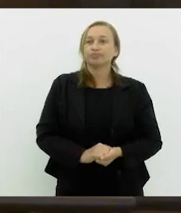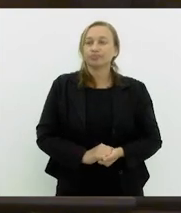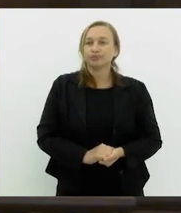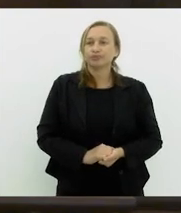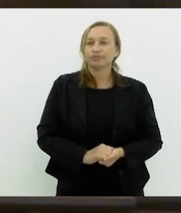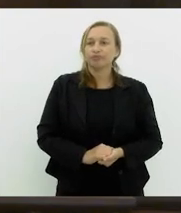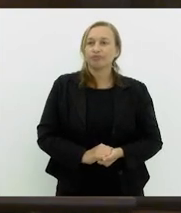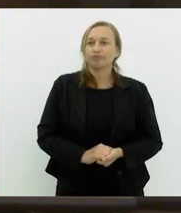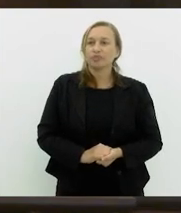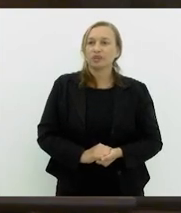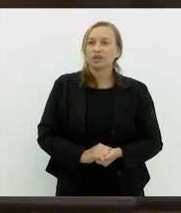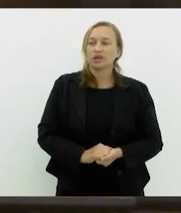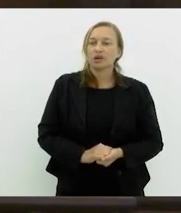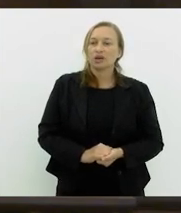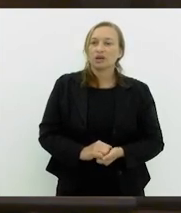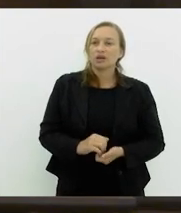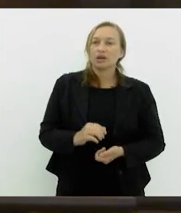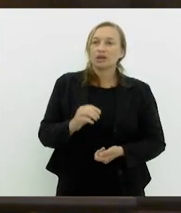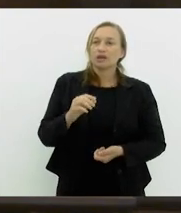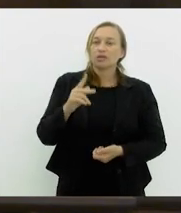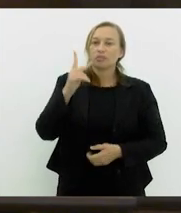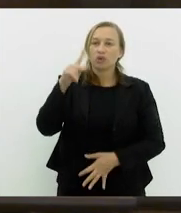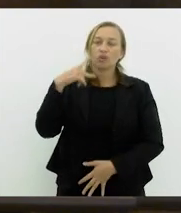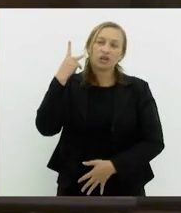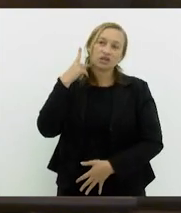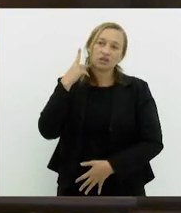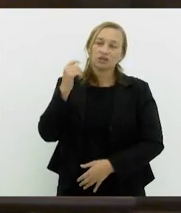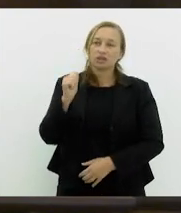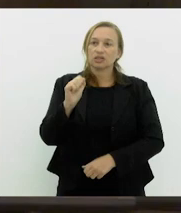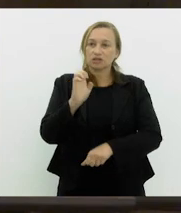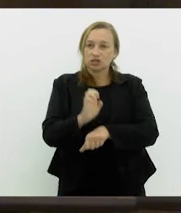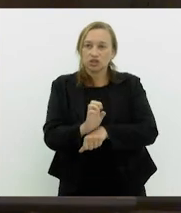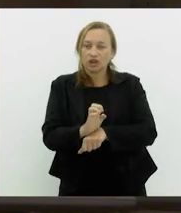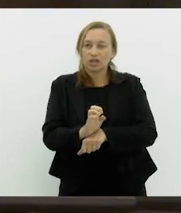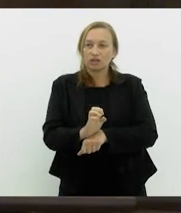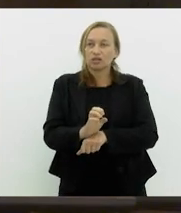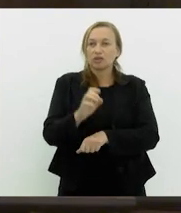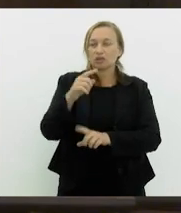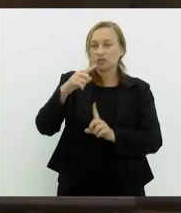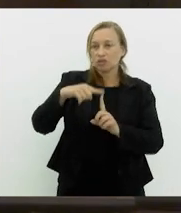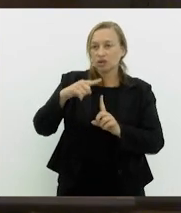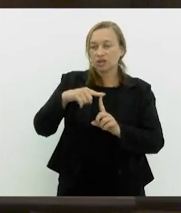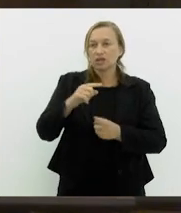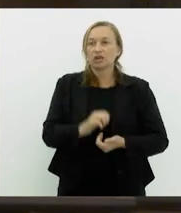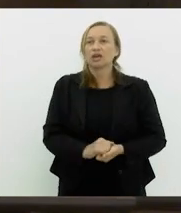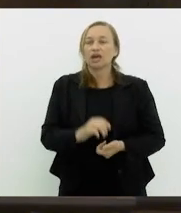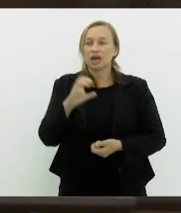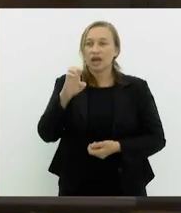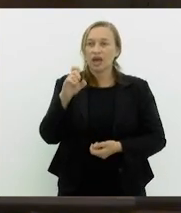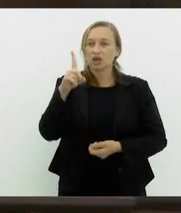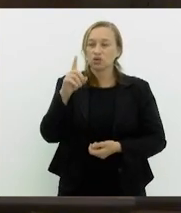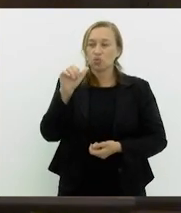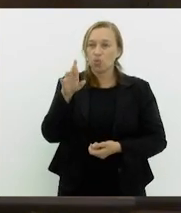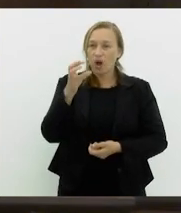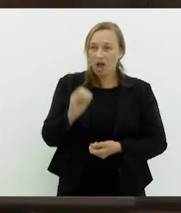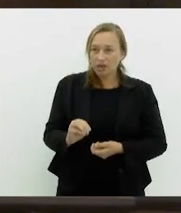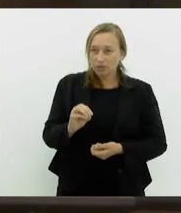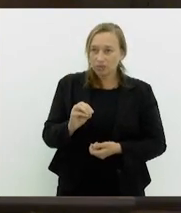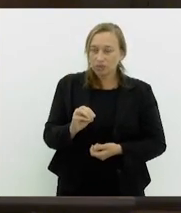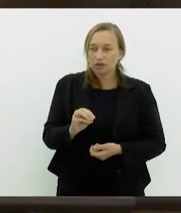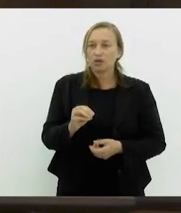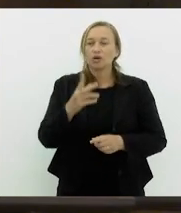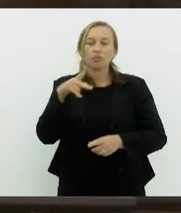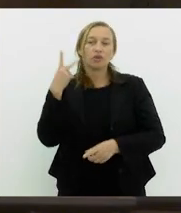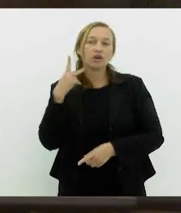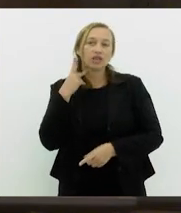Senhora Dorema Costa, procuradora da Assembleia Legislativa do Estado de Tocantins. Senhor Eduardo Henrique Loli, procurador